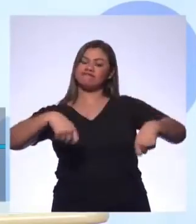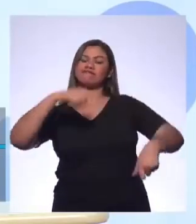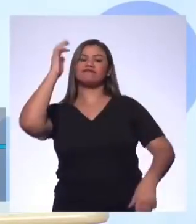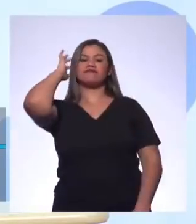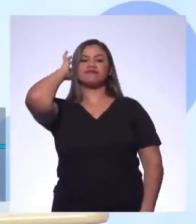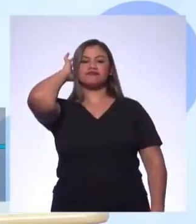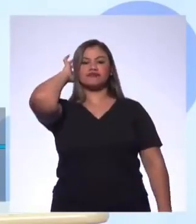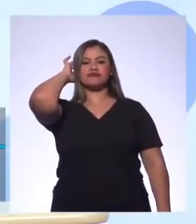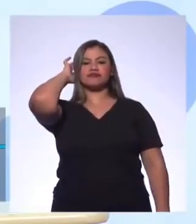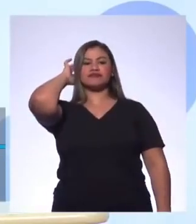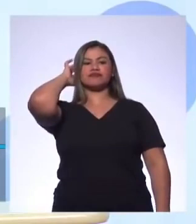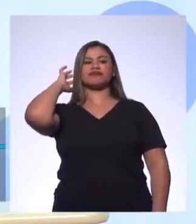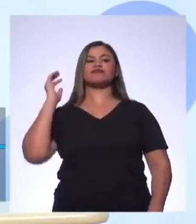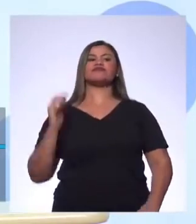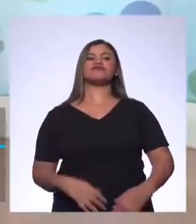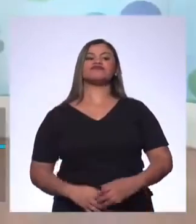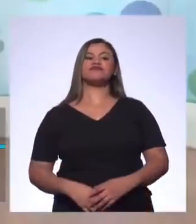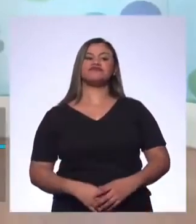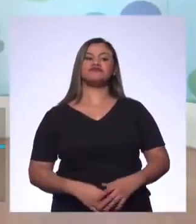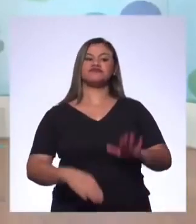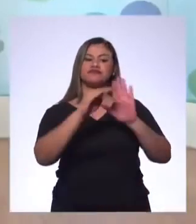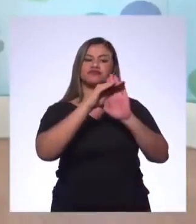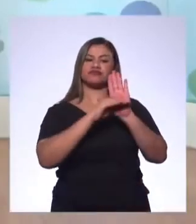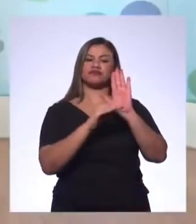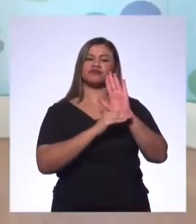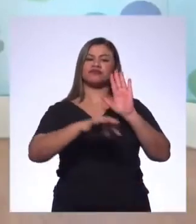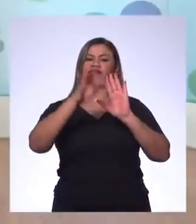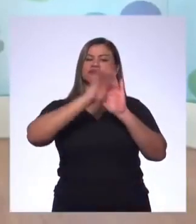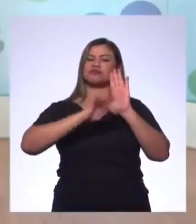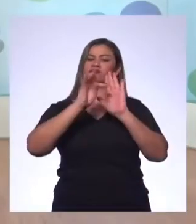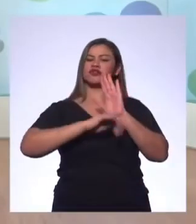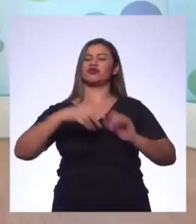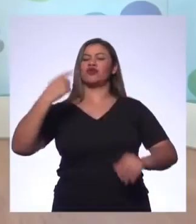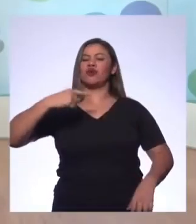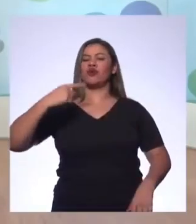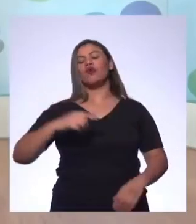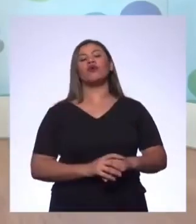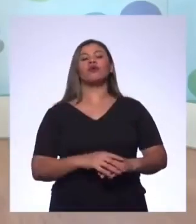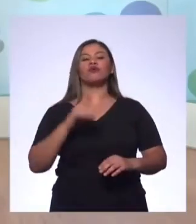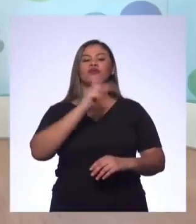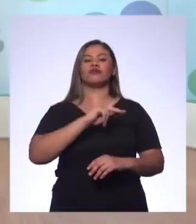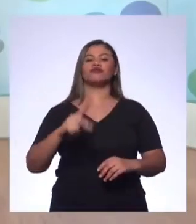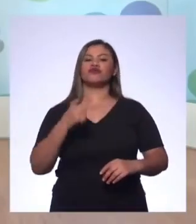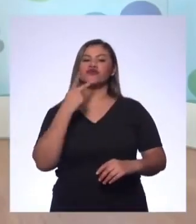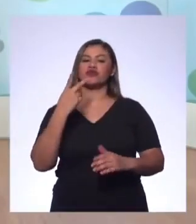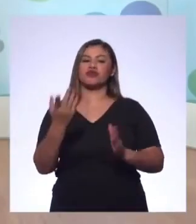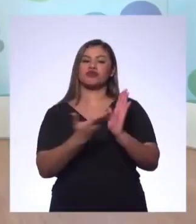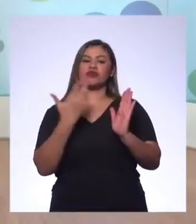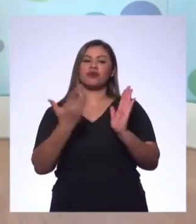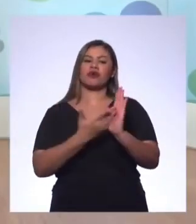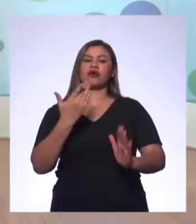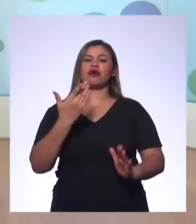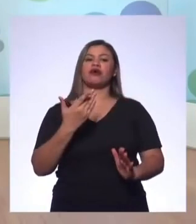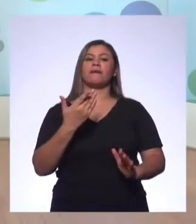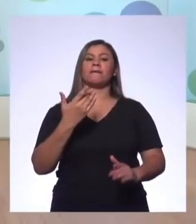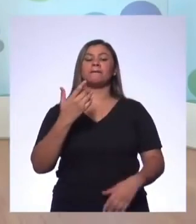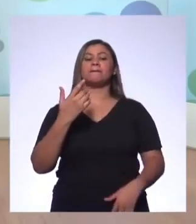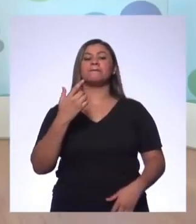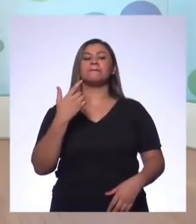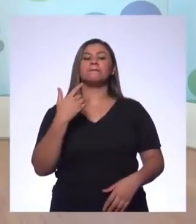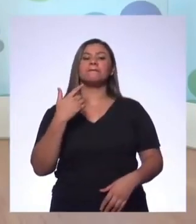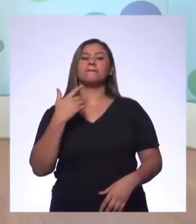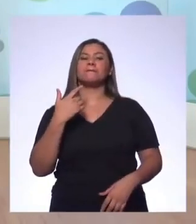Então, vamos lá. Lê para mim, Mônica, o regimento escolar. Texto 1. Algum professor perguntou, que página da apostila? Eu tenho a página aqui.